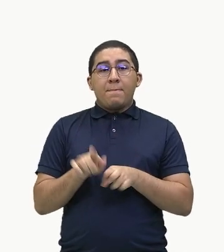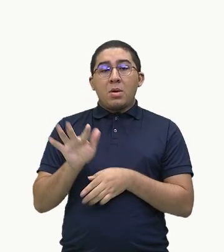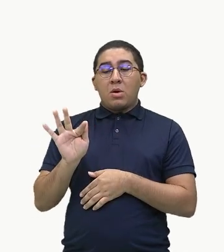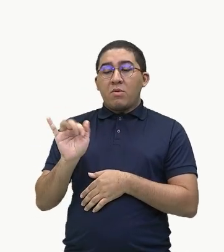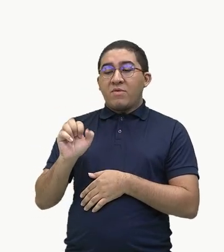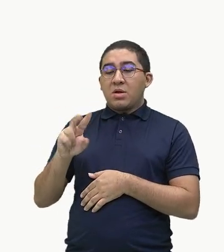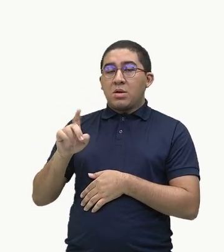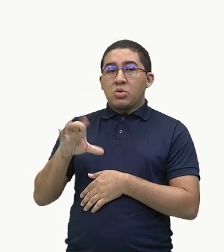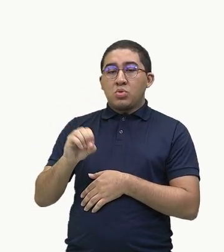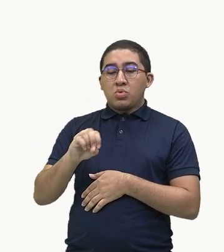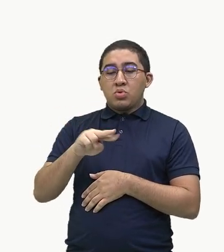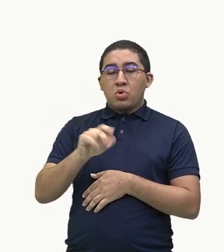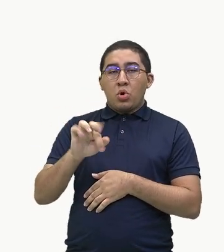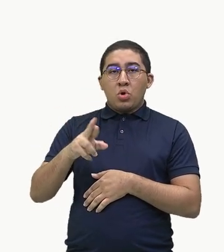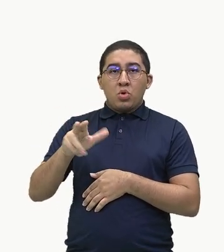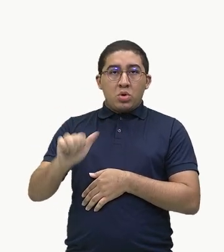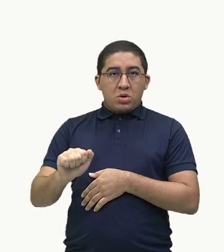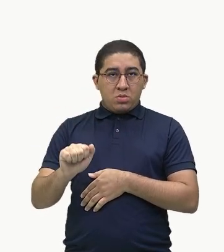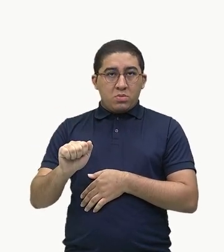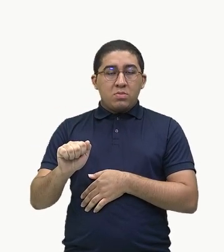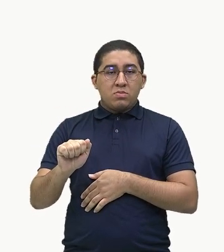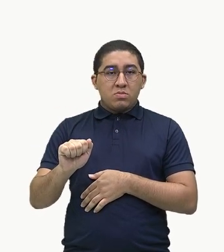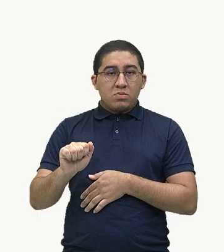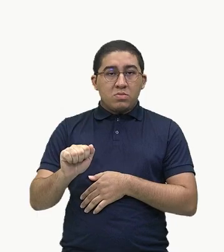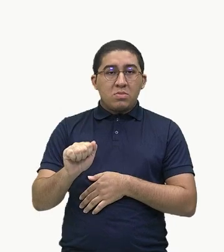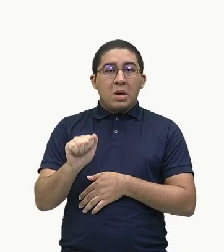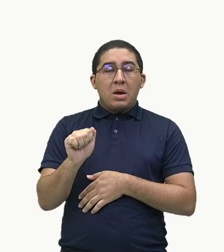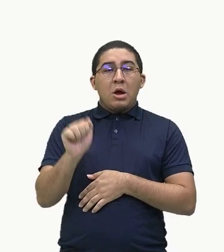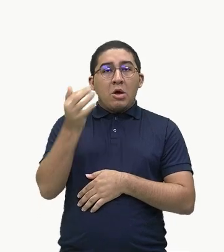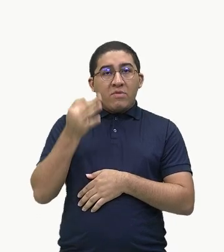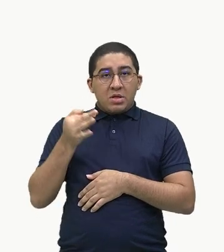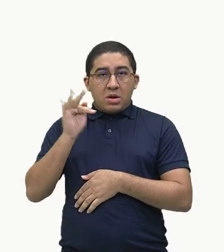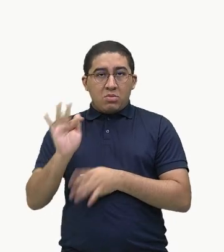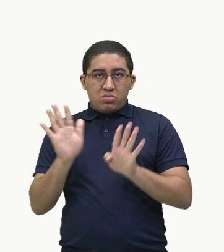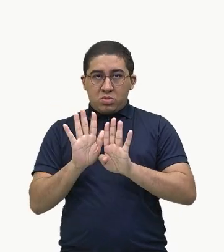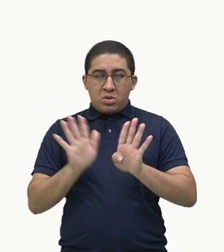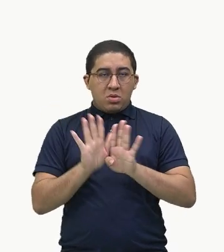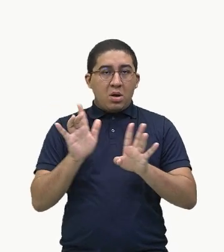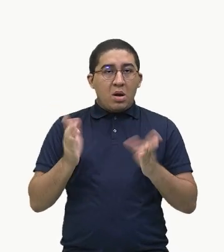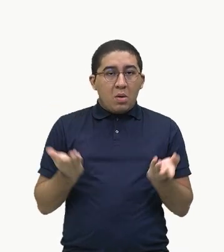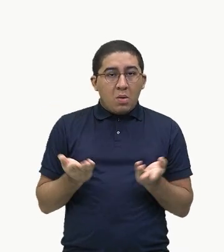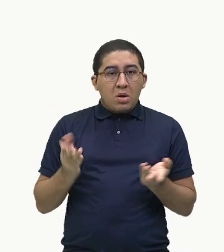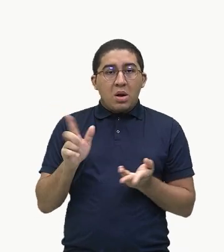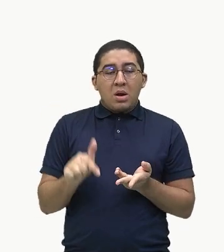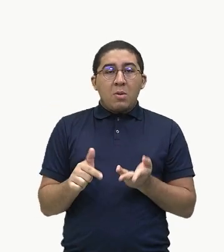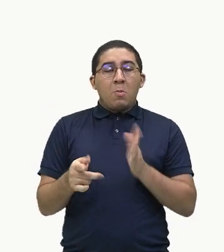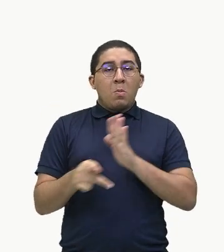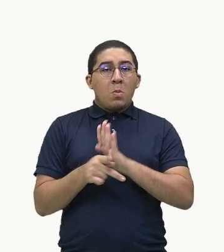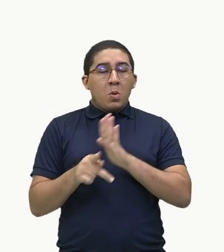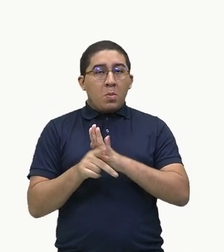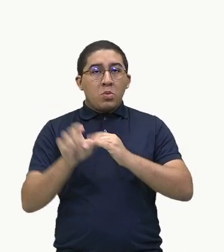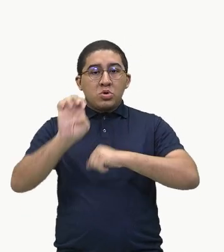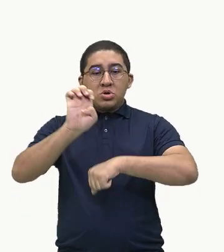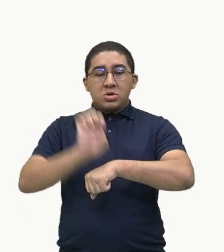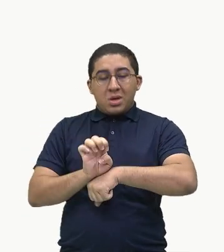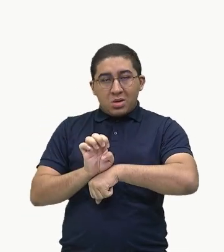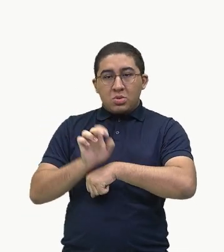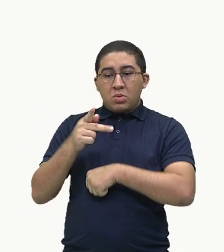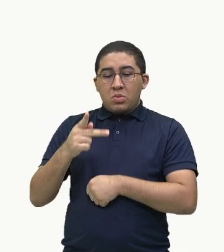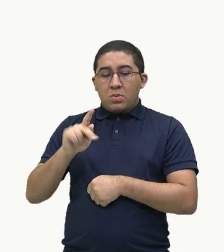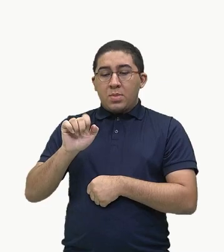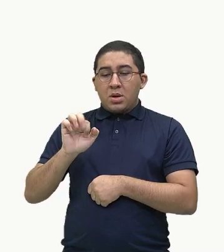e foi incorporado aí ao estado de Pernambuco, tá bom? Então ele passa a ser administrado aí por